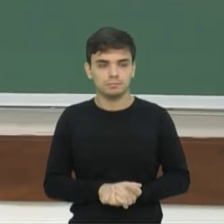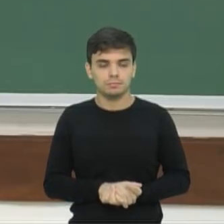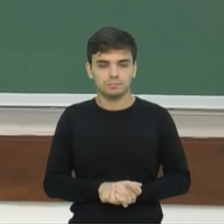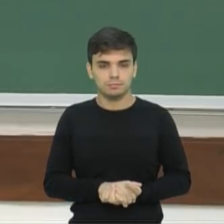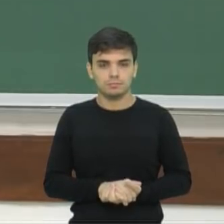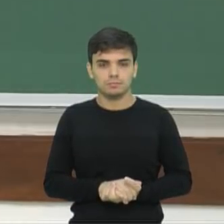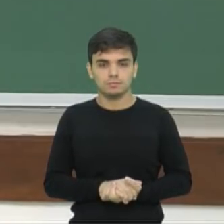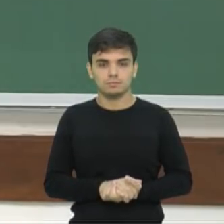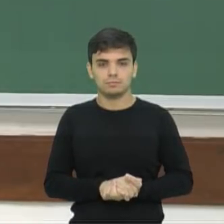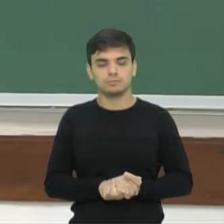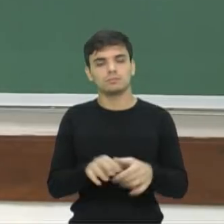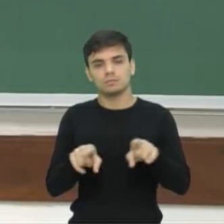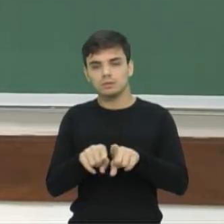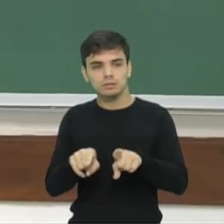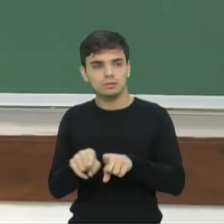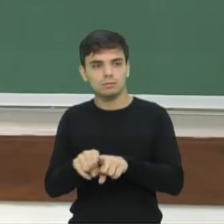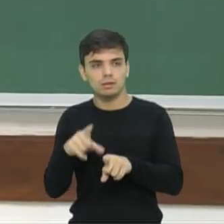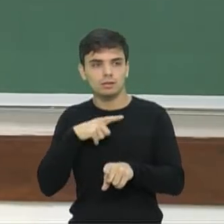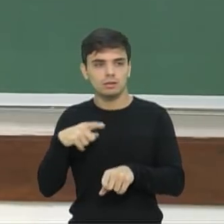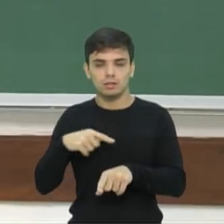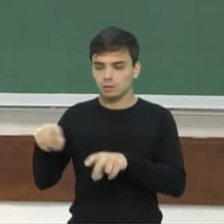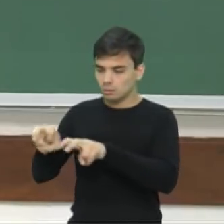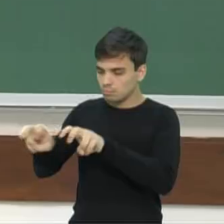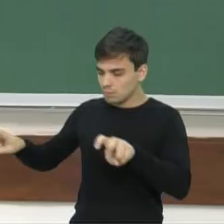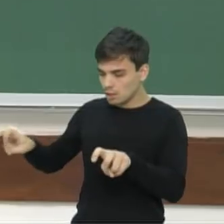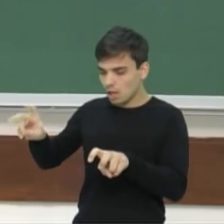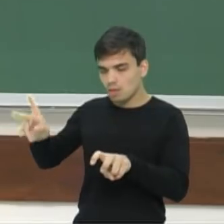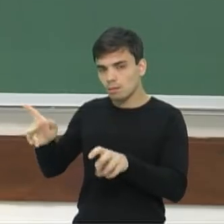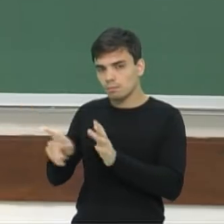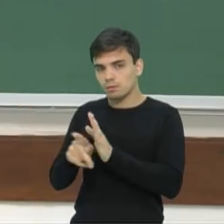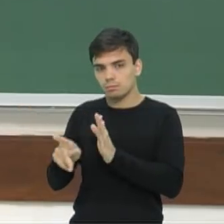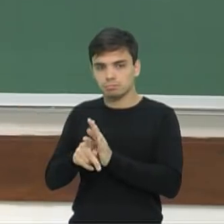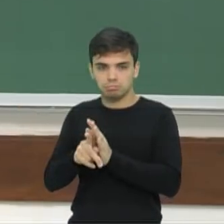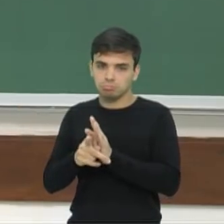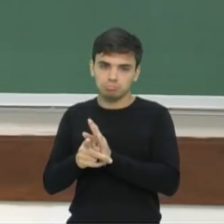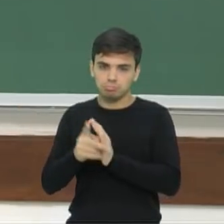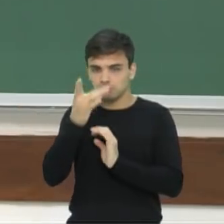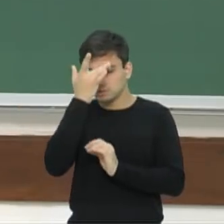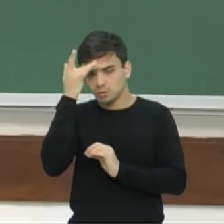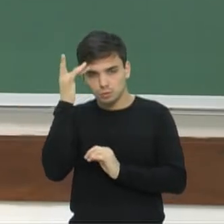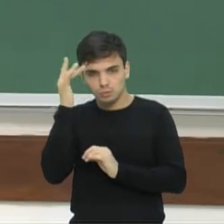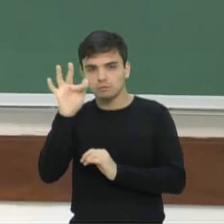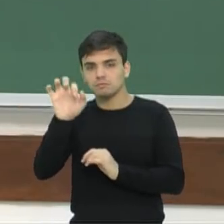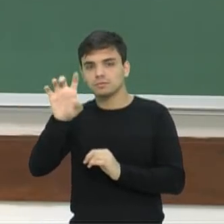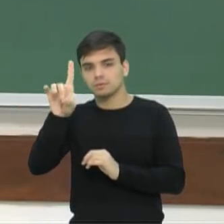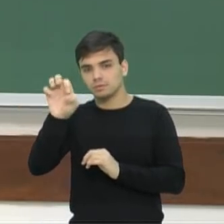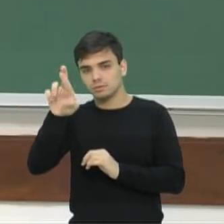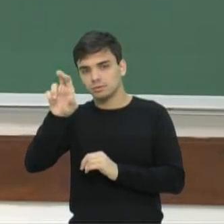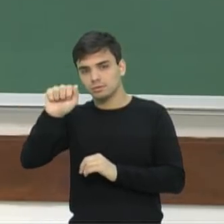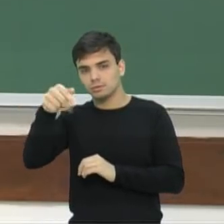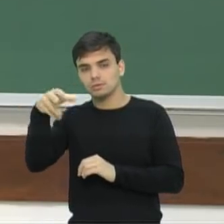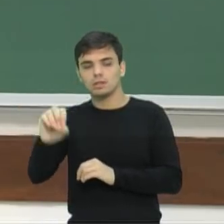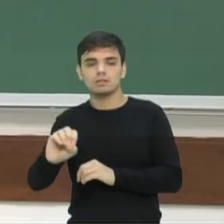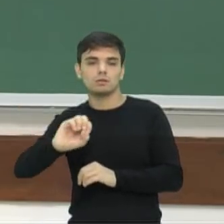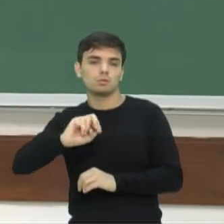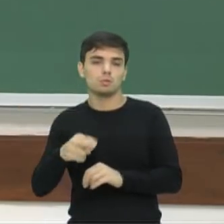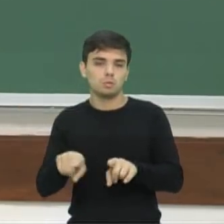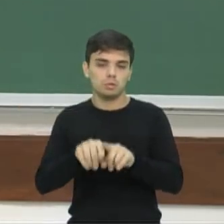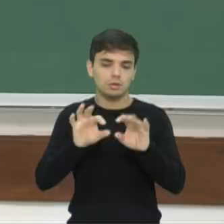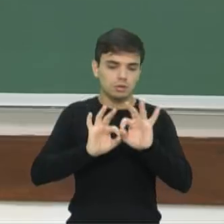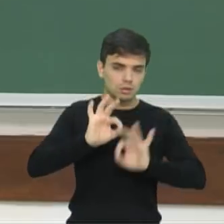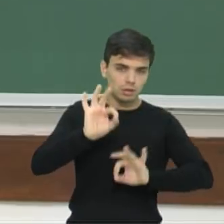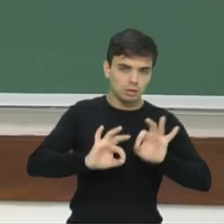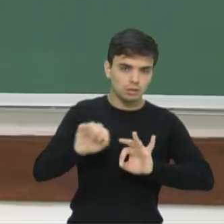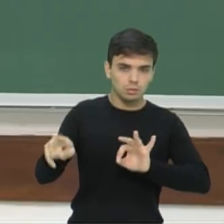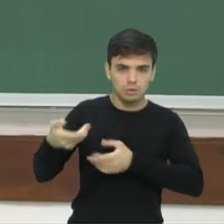da federação, da associação da qual ele faz parte, né? Que pode ser ali nível mundial, nacional ou dentro